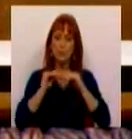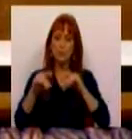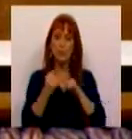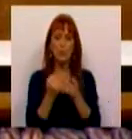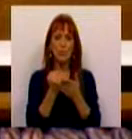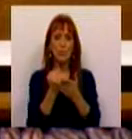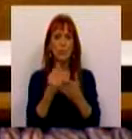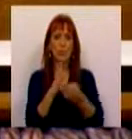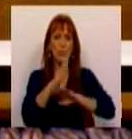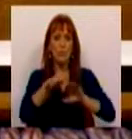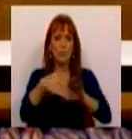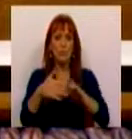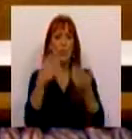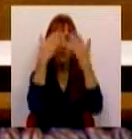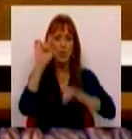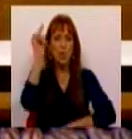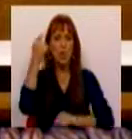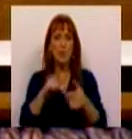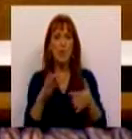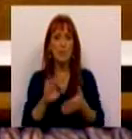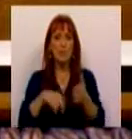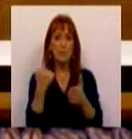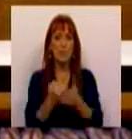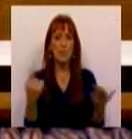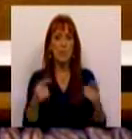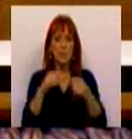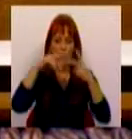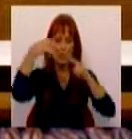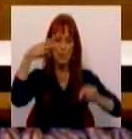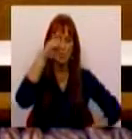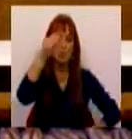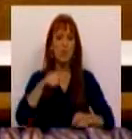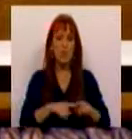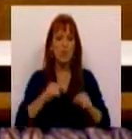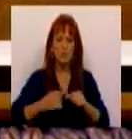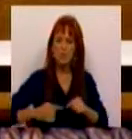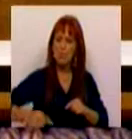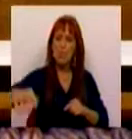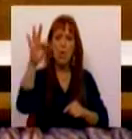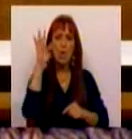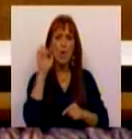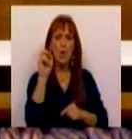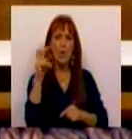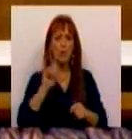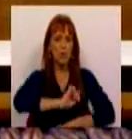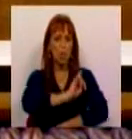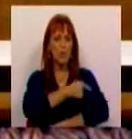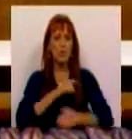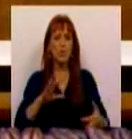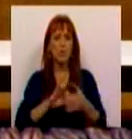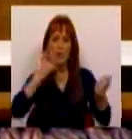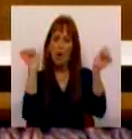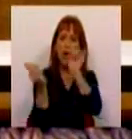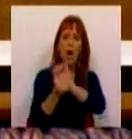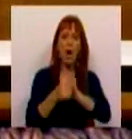e interveniente, não há democracia efetiva e plena. As autarquias locais foram, ao longo destes 40 anos, o poder que ousou